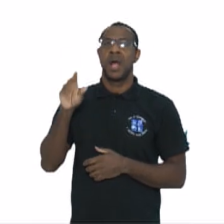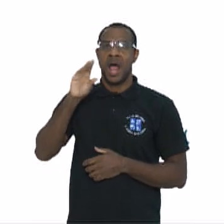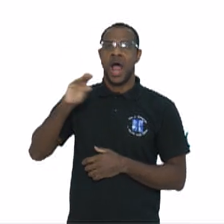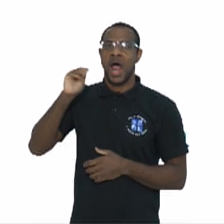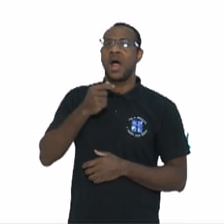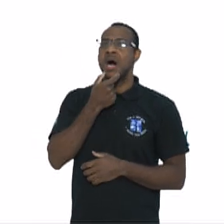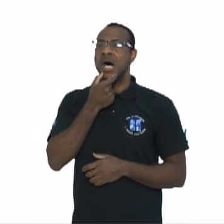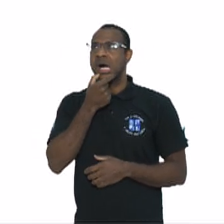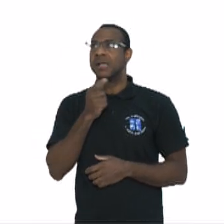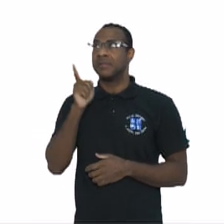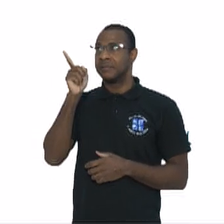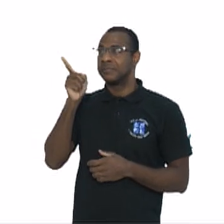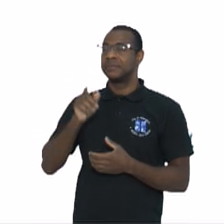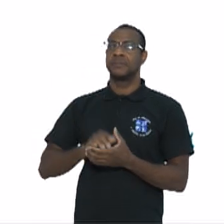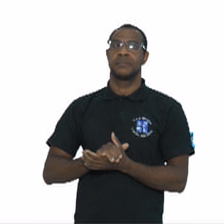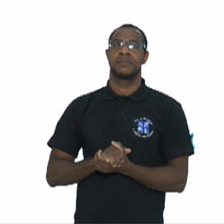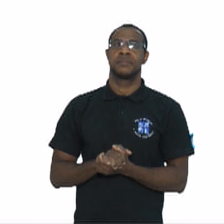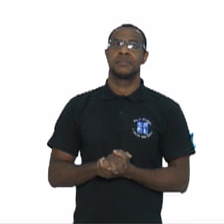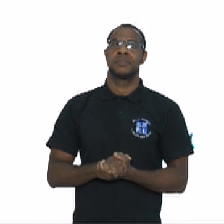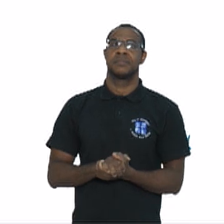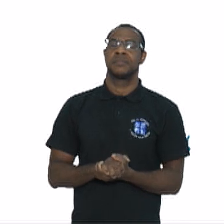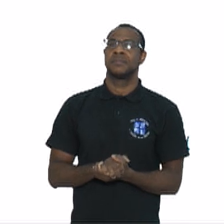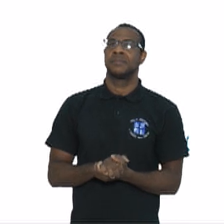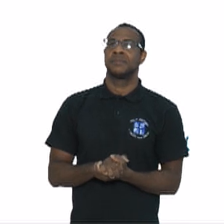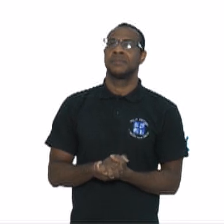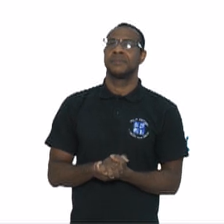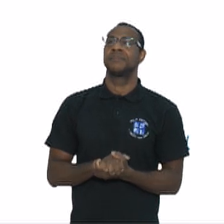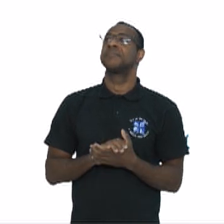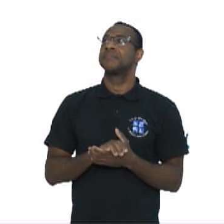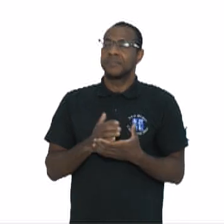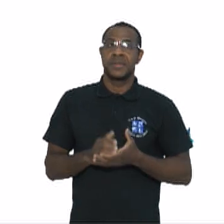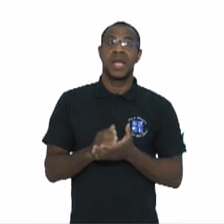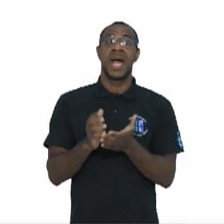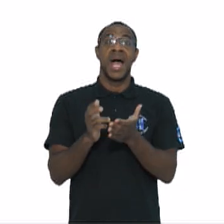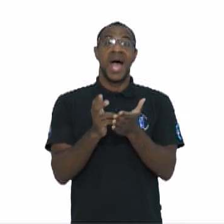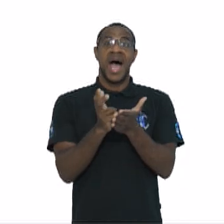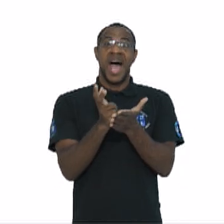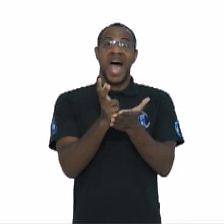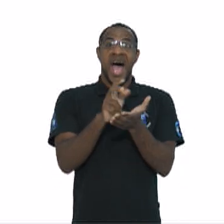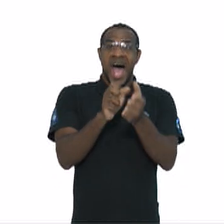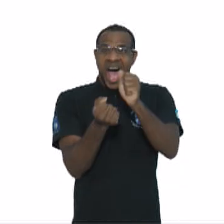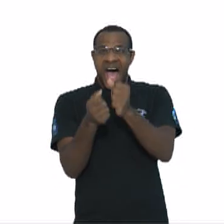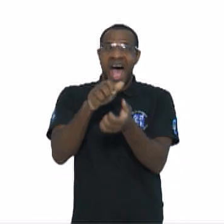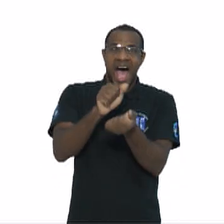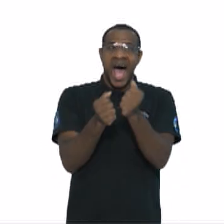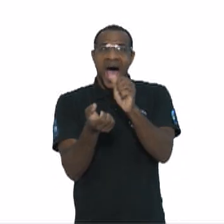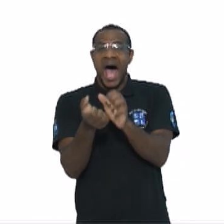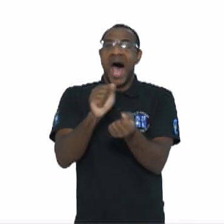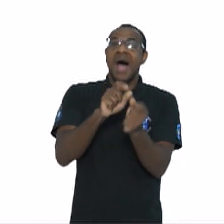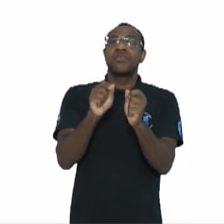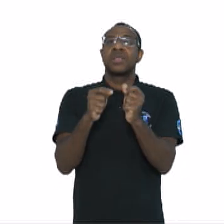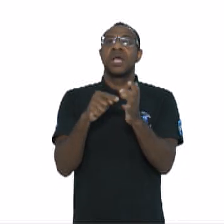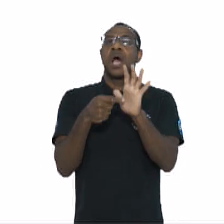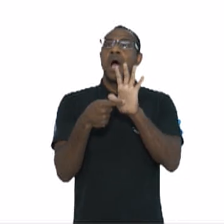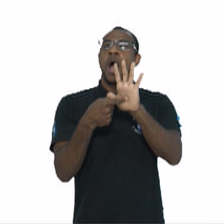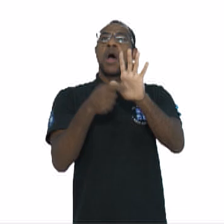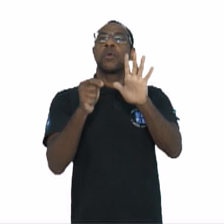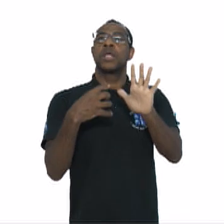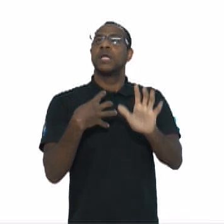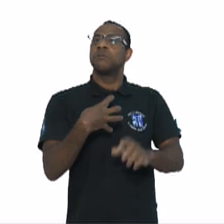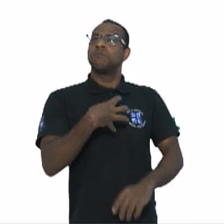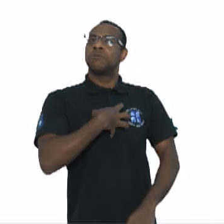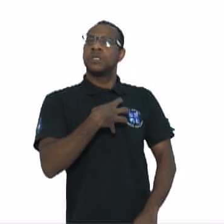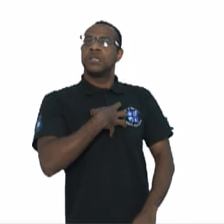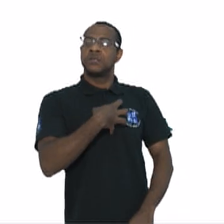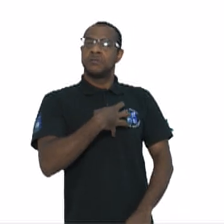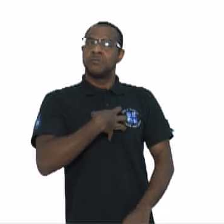objectification of feeling, Herman Melville. A arte é a objetificação do sentimento. I